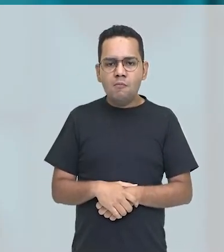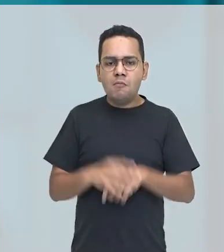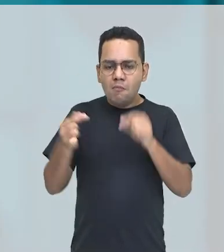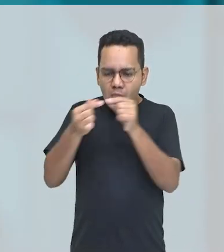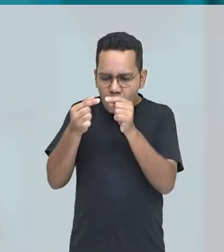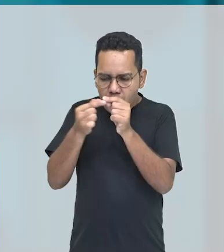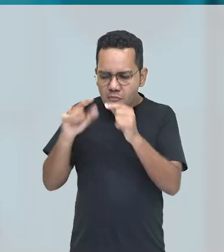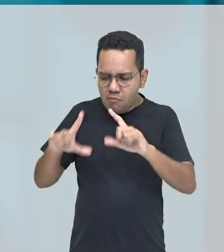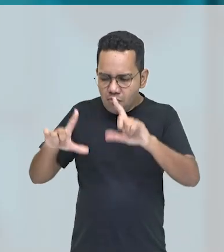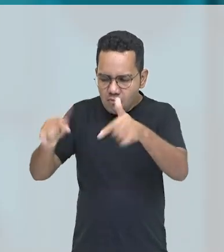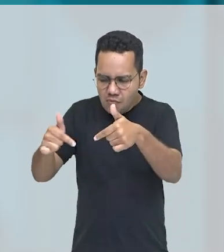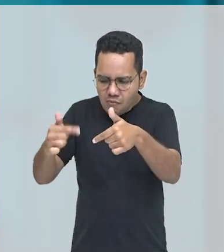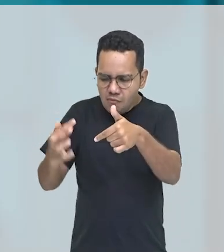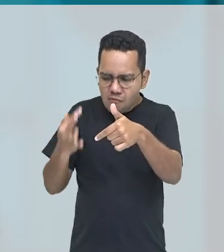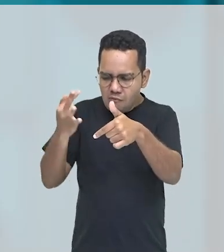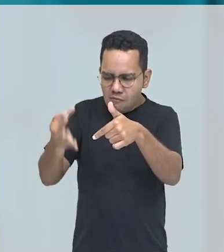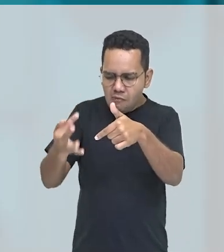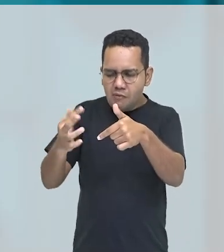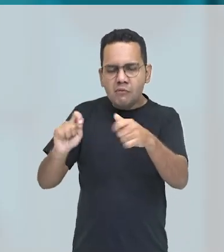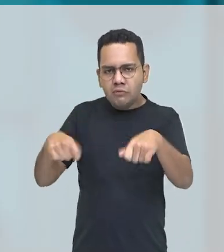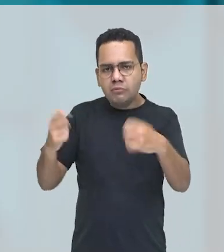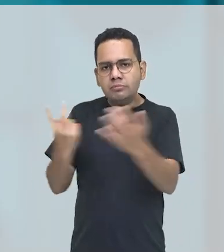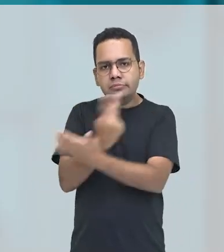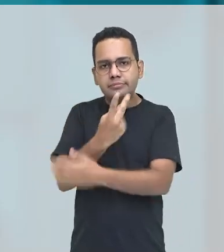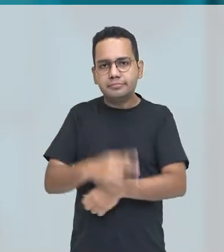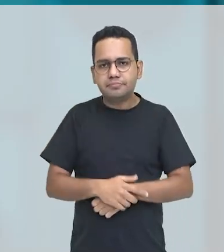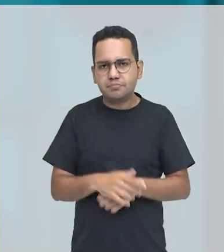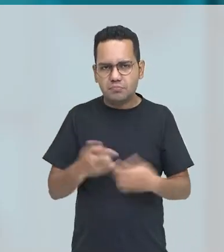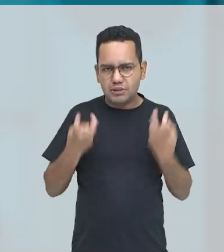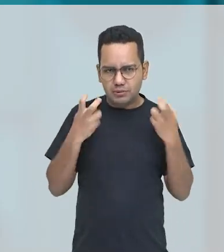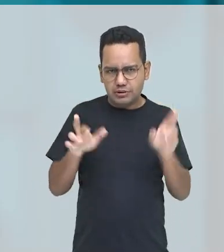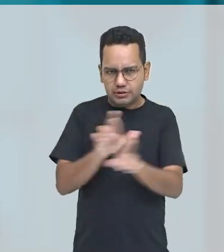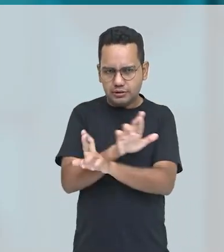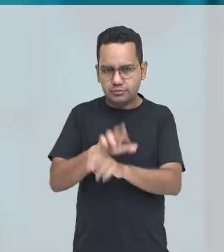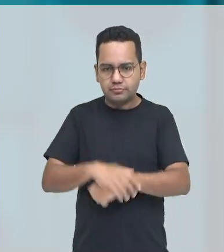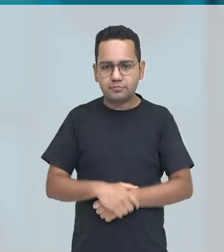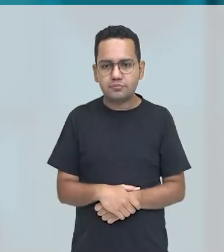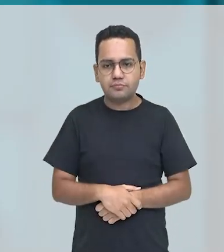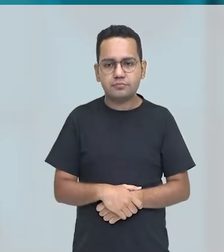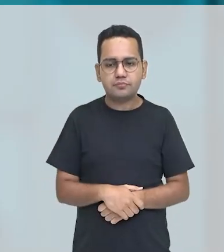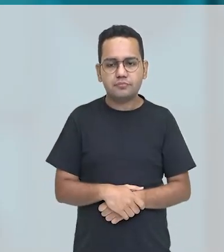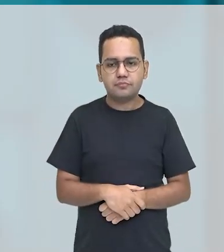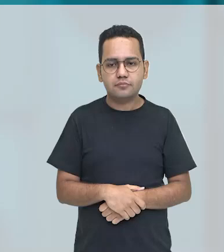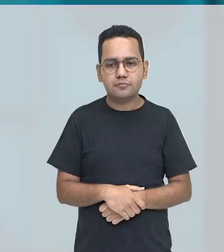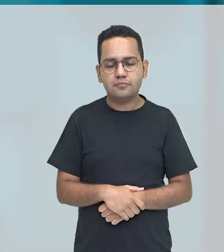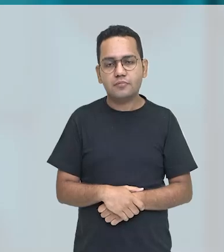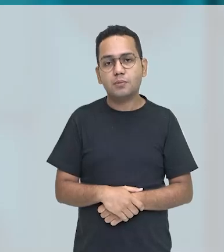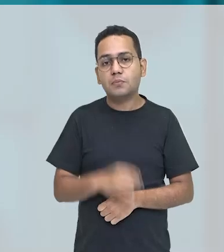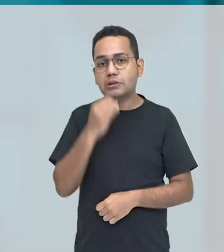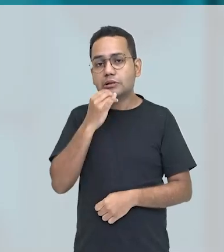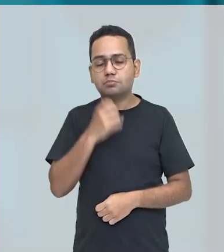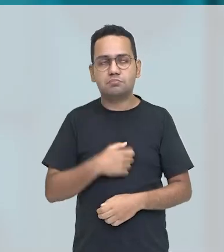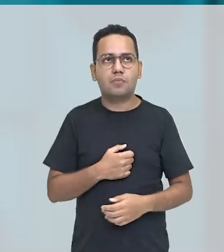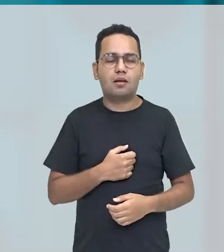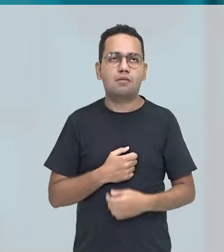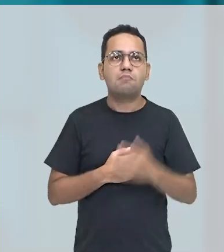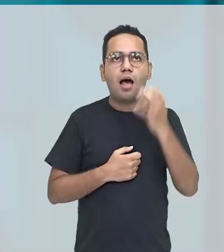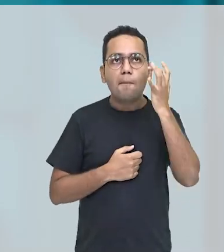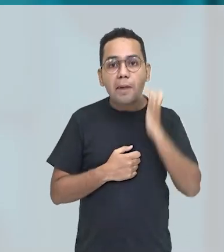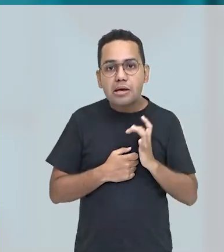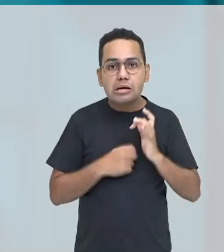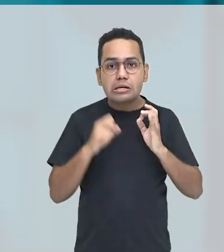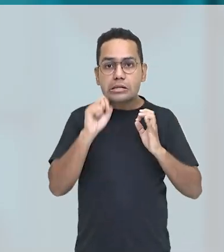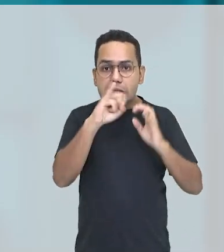acontecer. Repararam na relação de condição entre uma e outra? Olha só, se chover, if it rains, se chover,